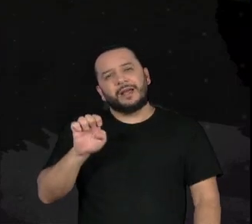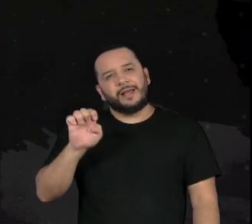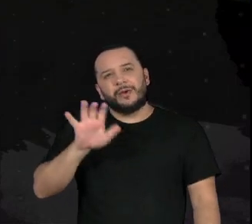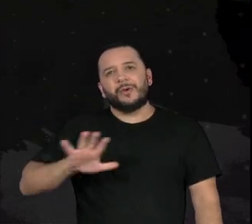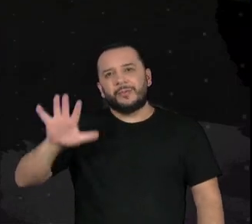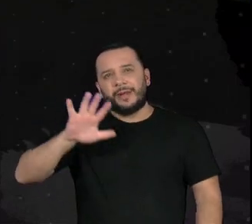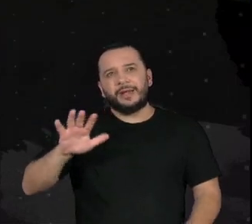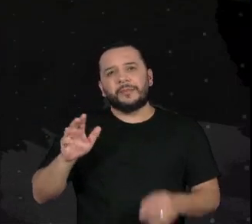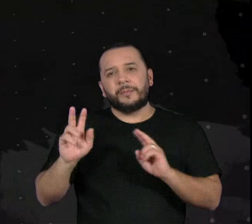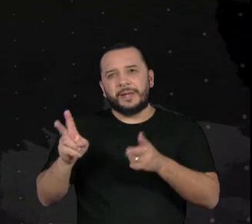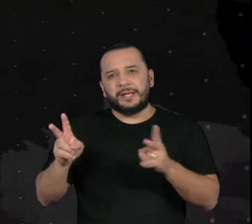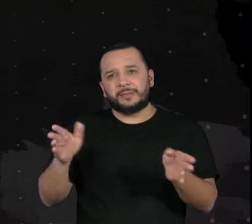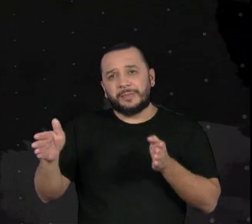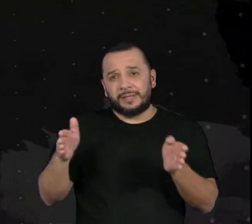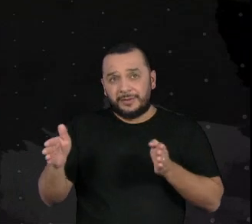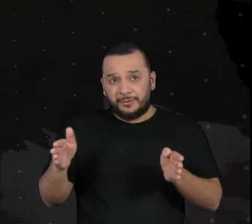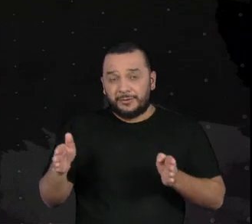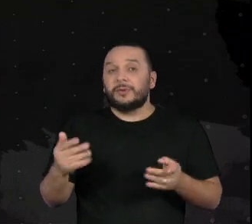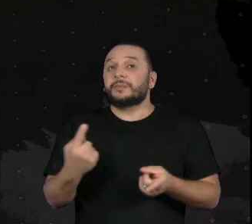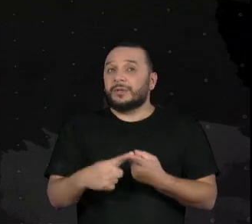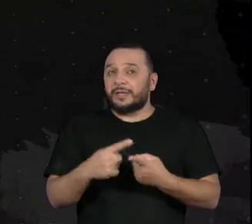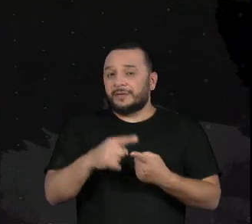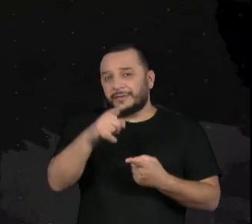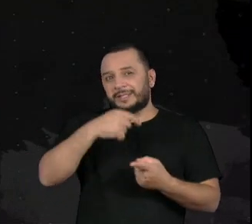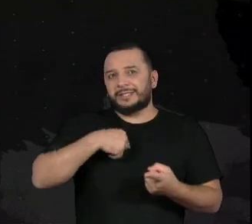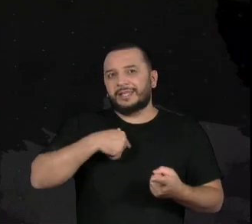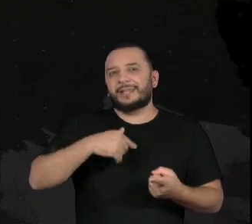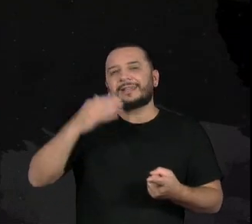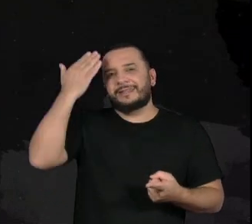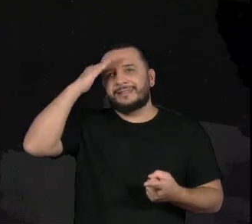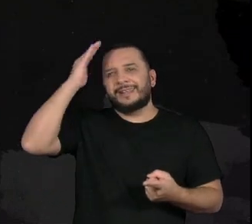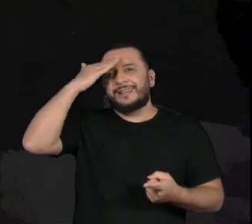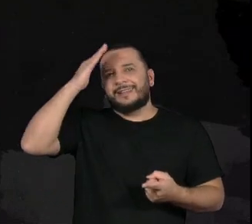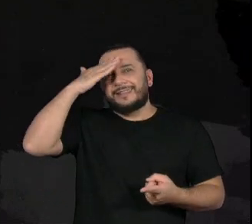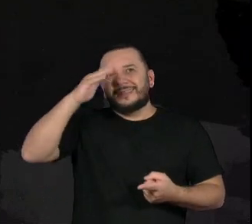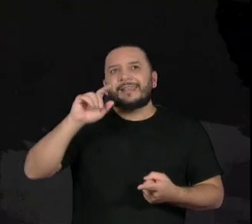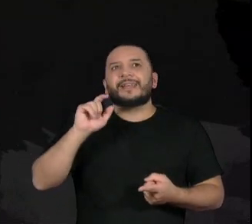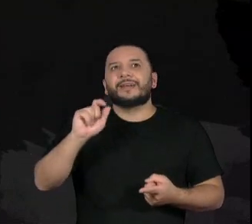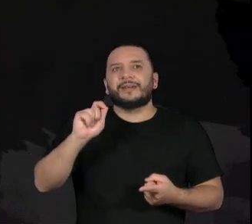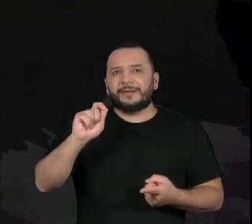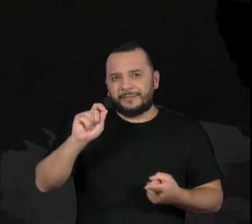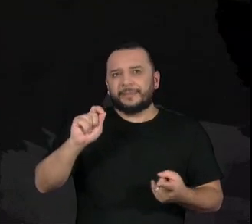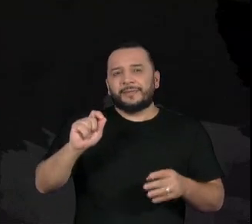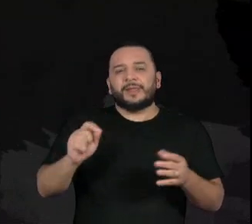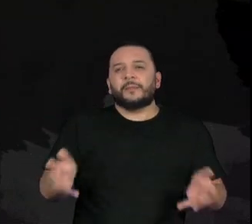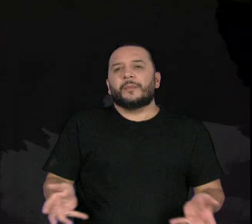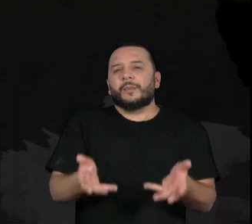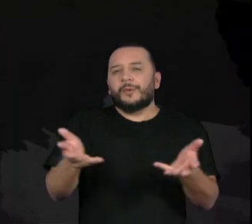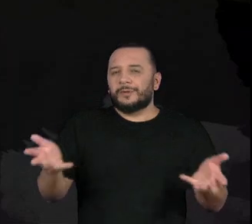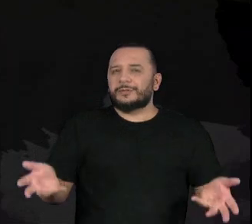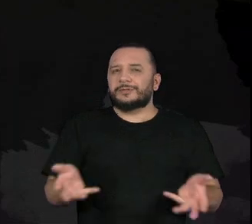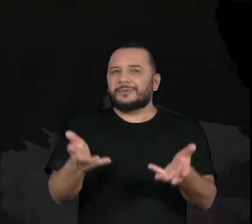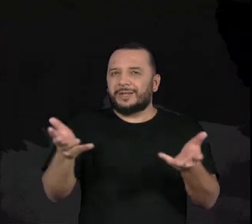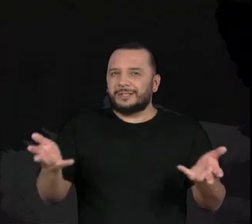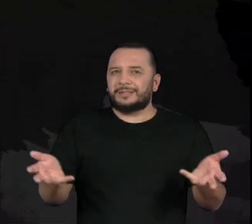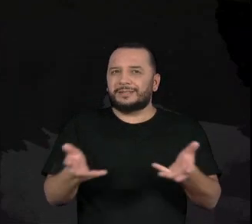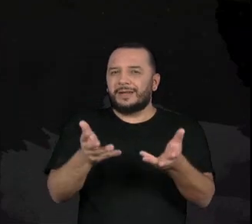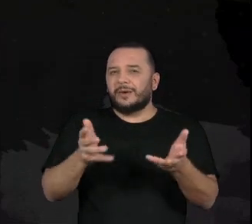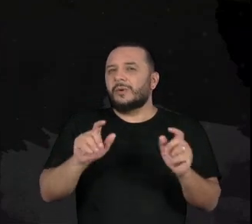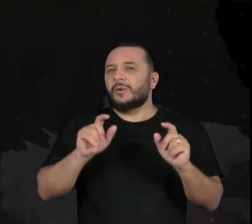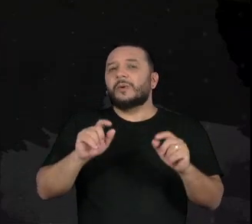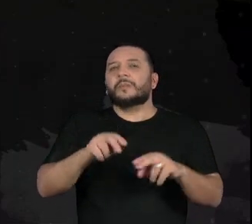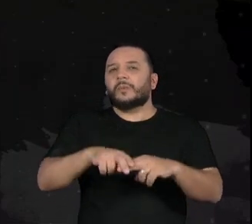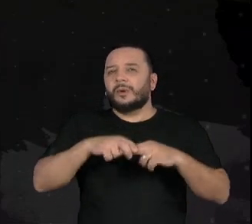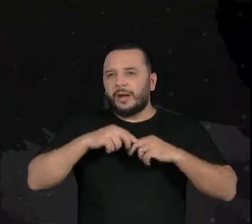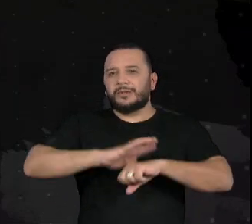nesse mesmo período. Porque aí dá pra gente começar a conversar sobre a motivação do que se levou